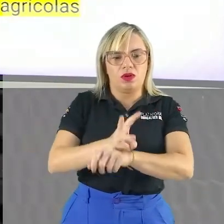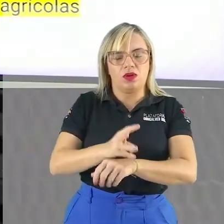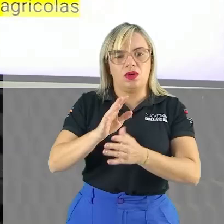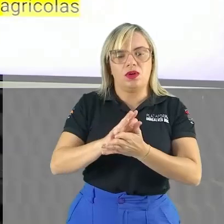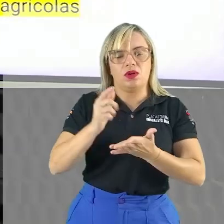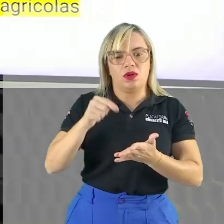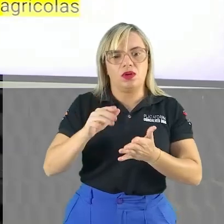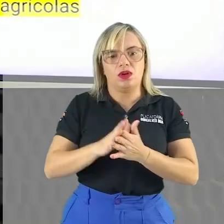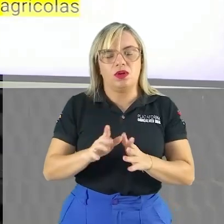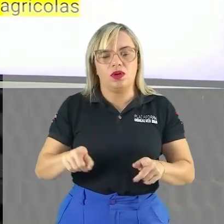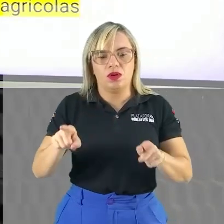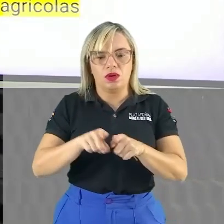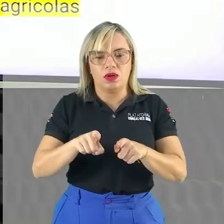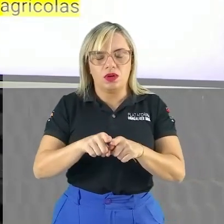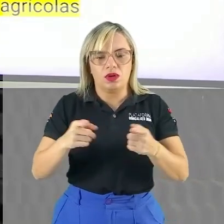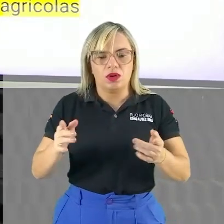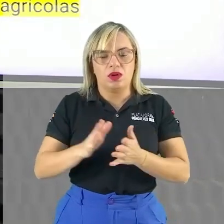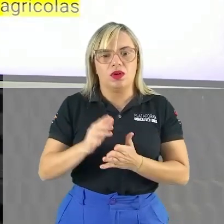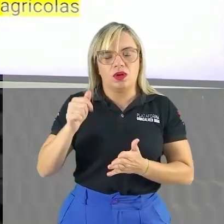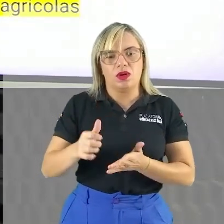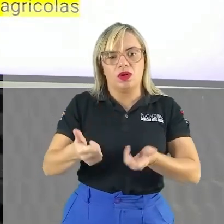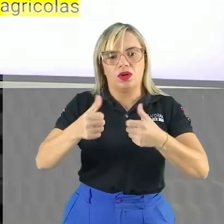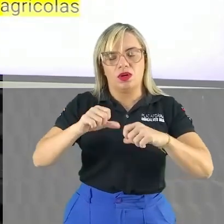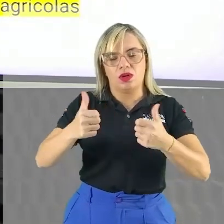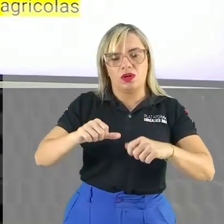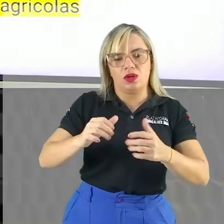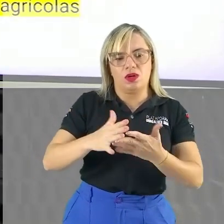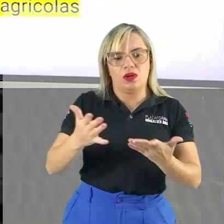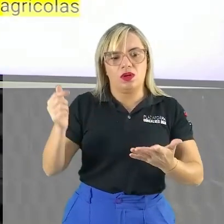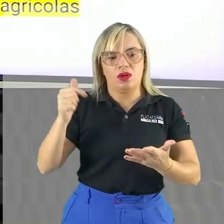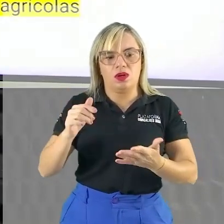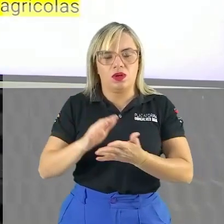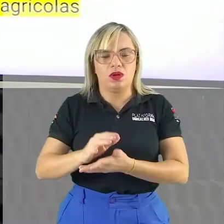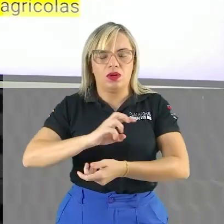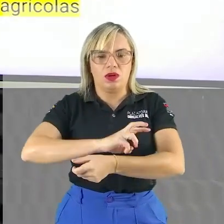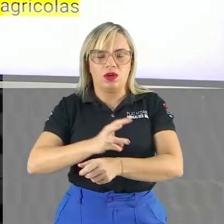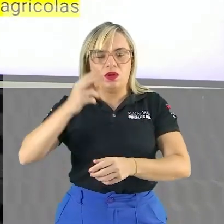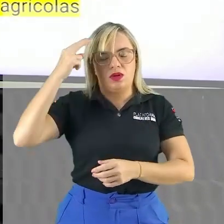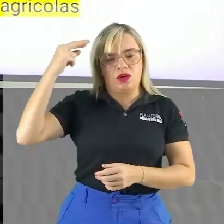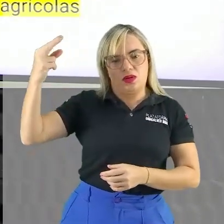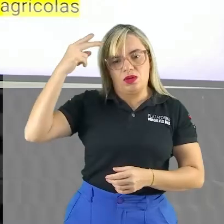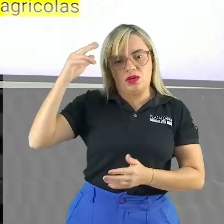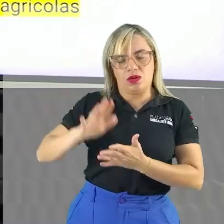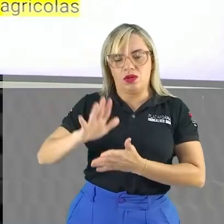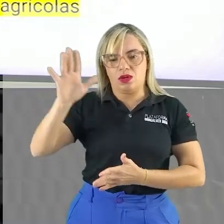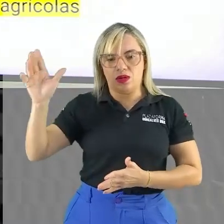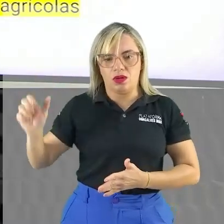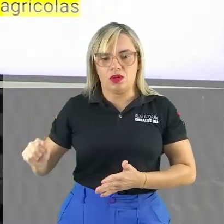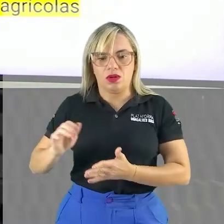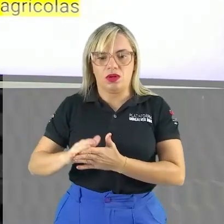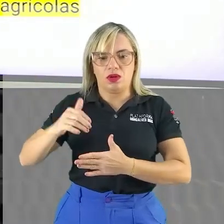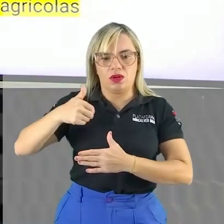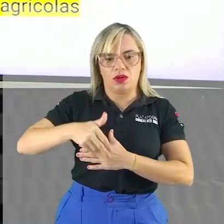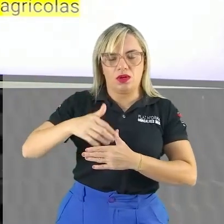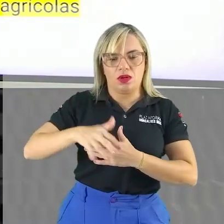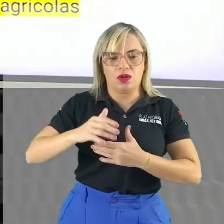porque, claro, quem forma a banca aqui da UEMA trabalha com história da África. Uma dica para vocês.